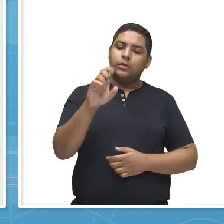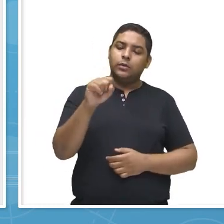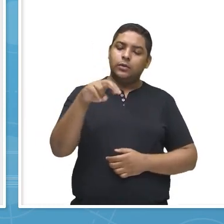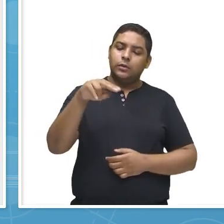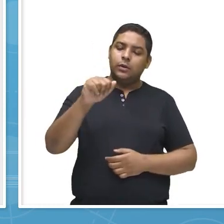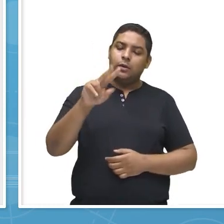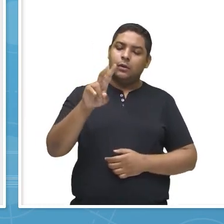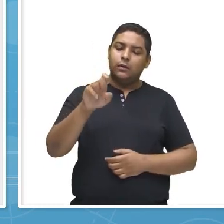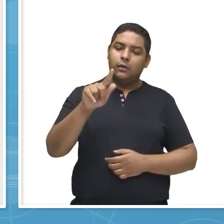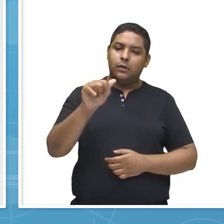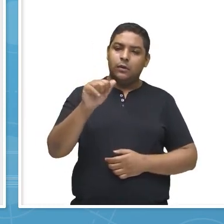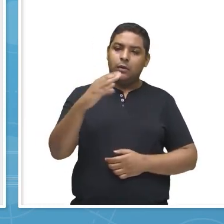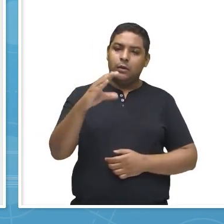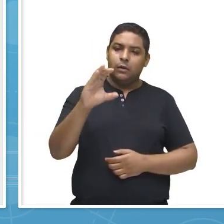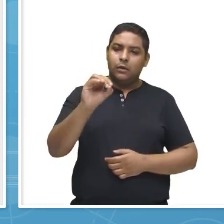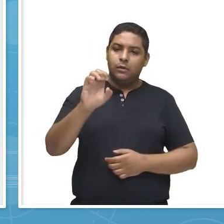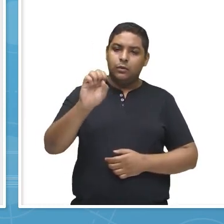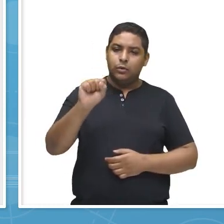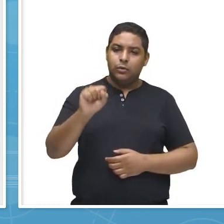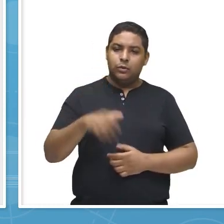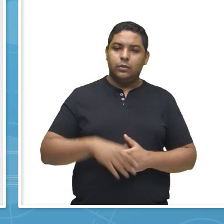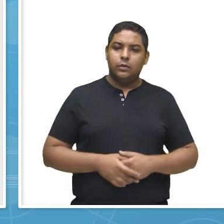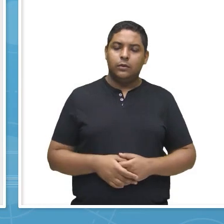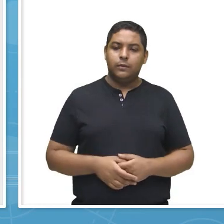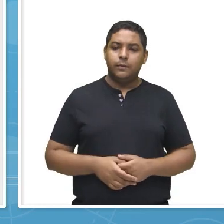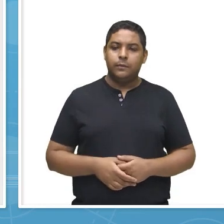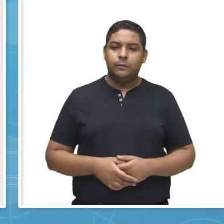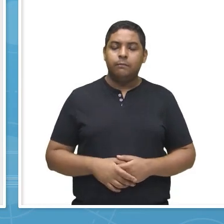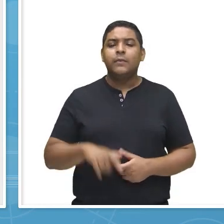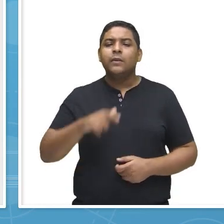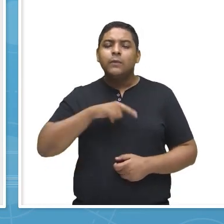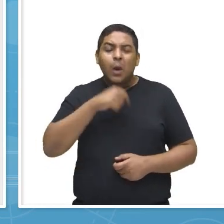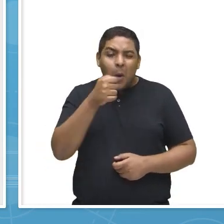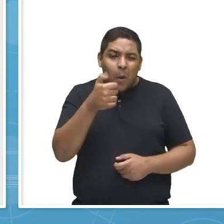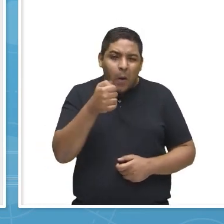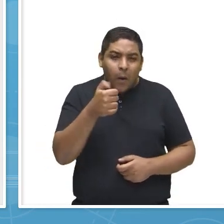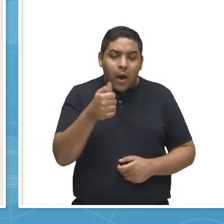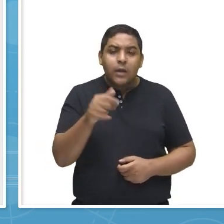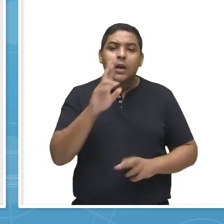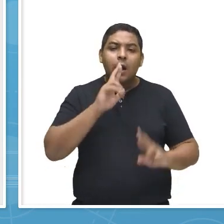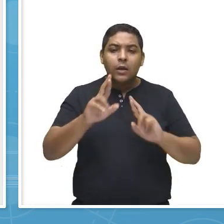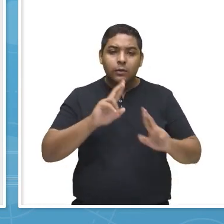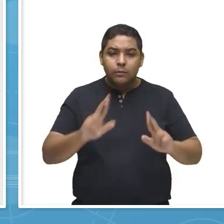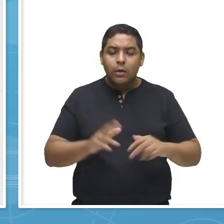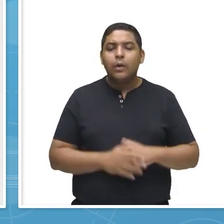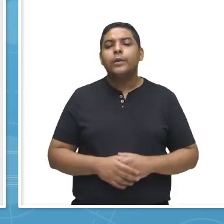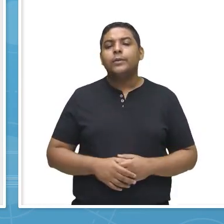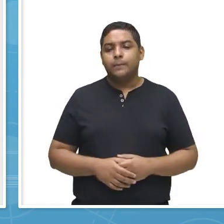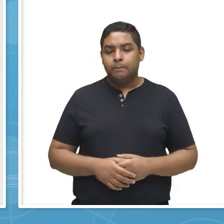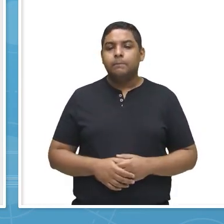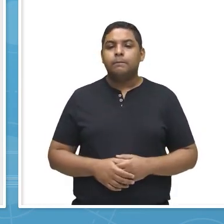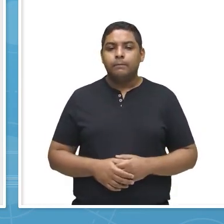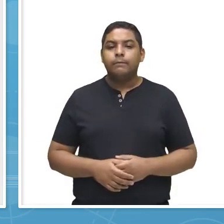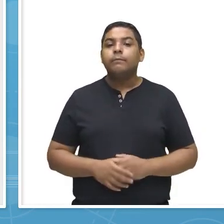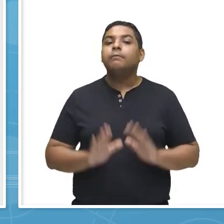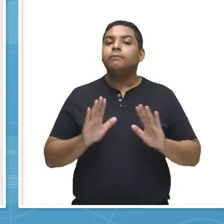A gente teve ali 2 alunas que se aproximaram da resposta, tá? Mas ainda não